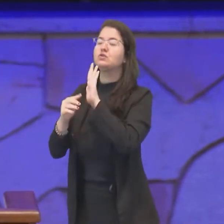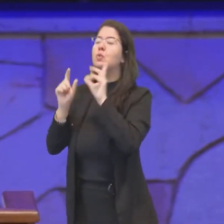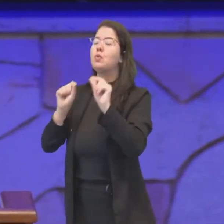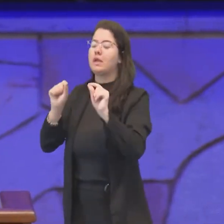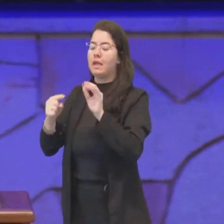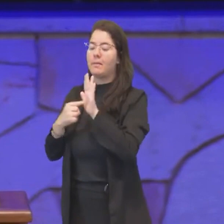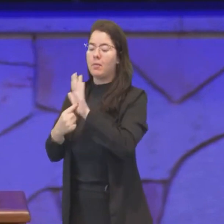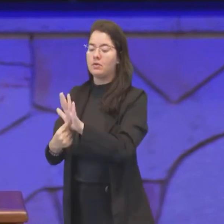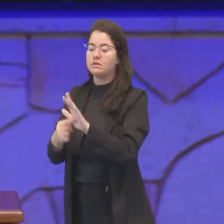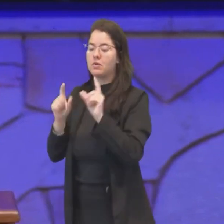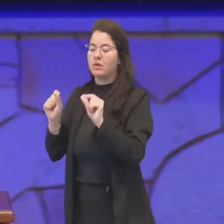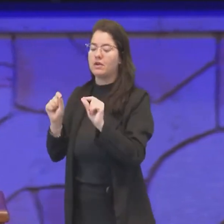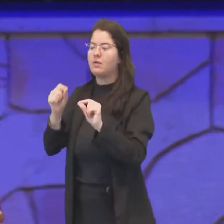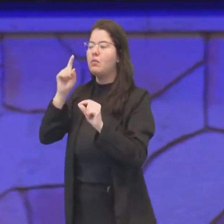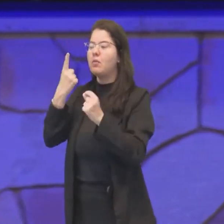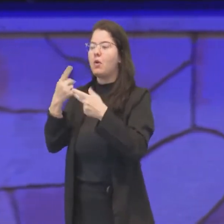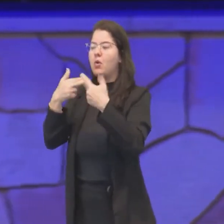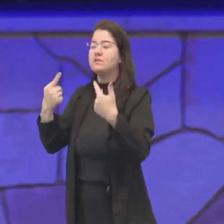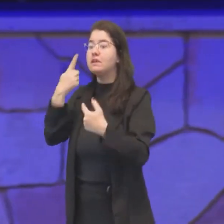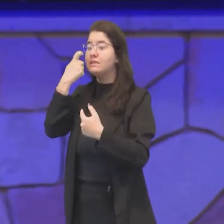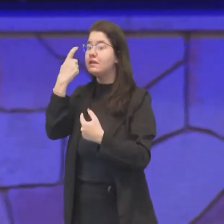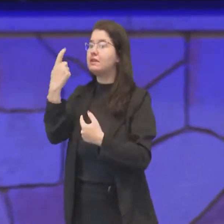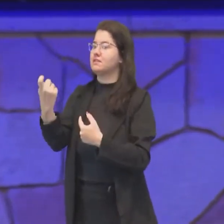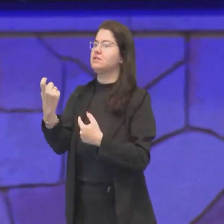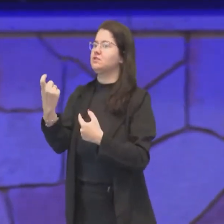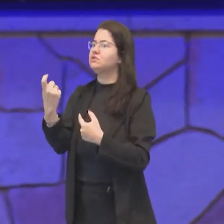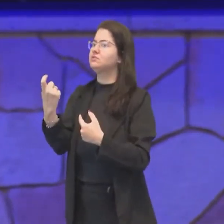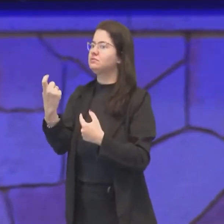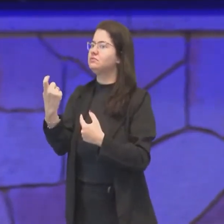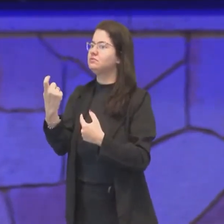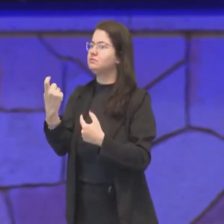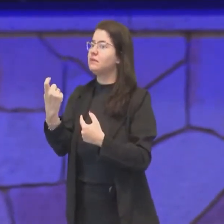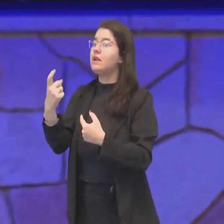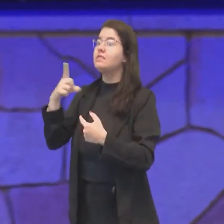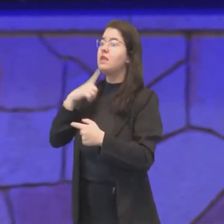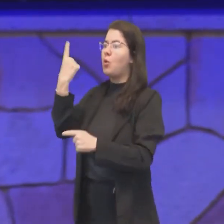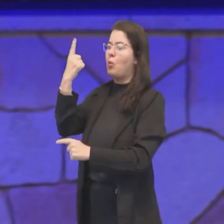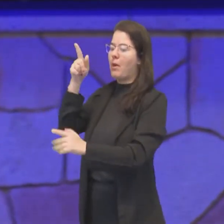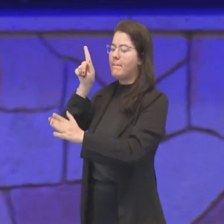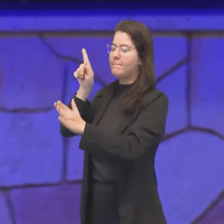mostrar algo interessante, que nele encontramos uma pergunta